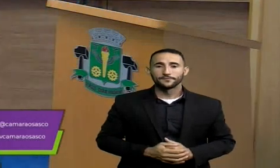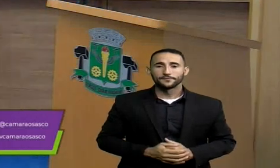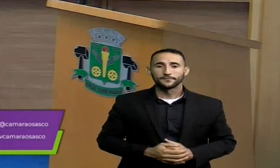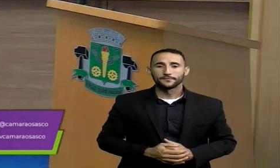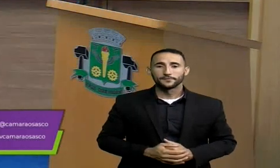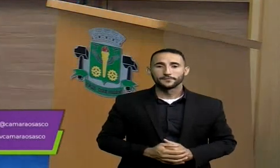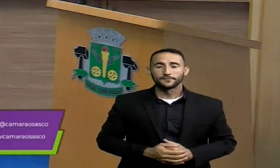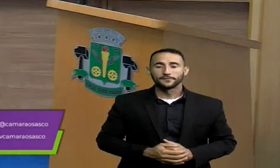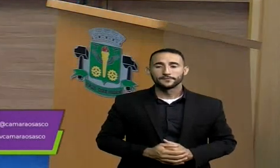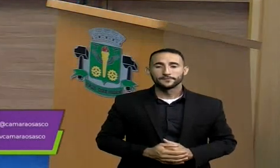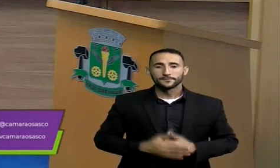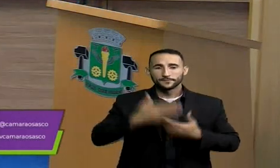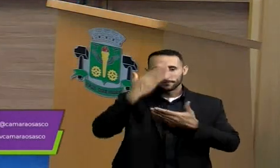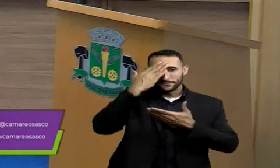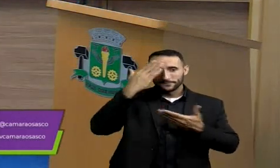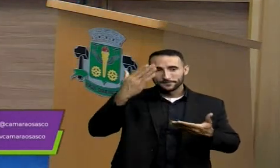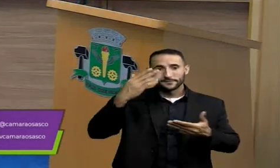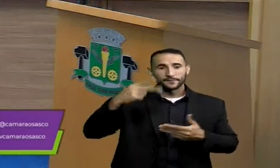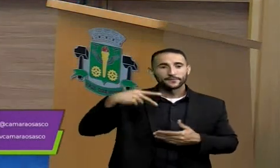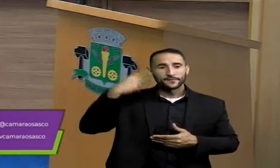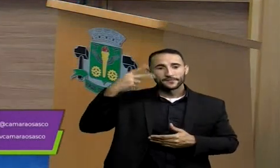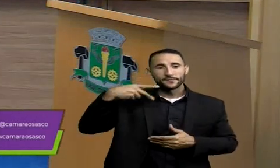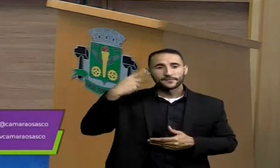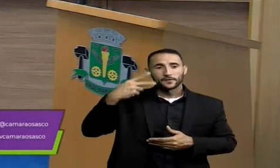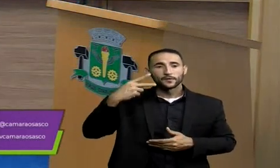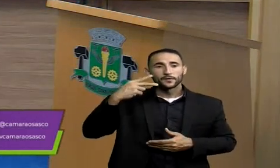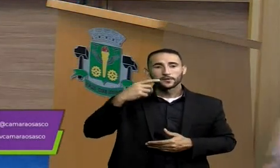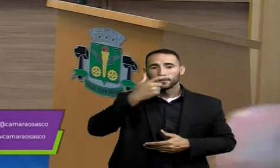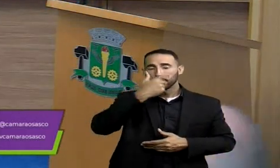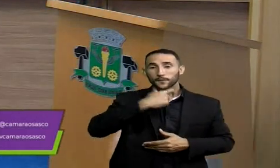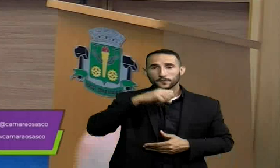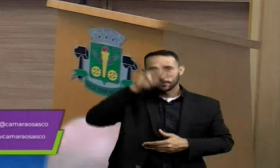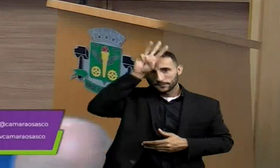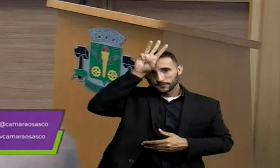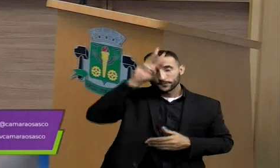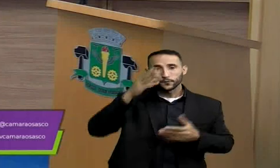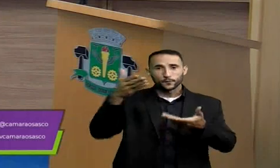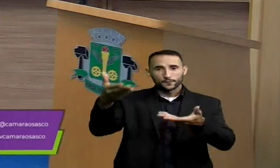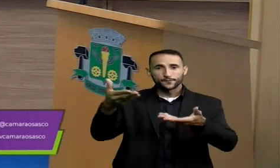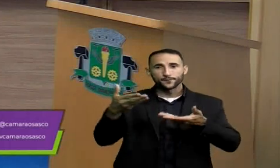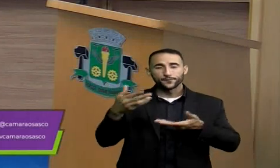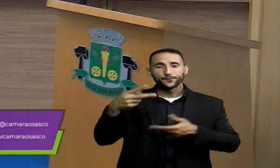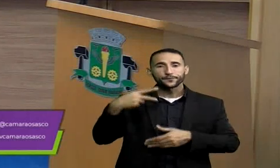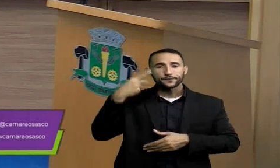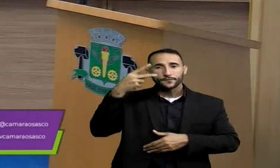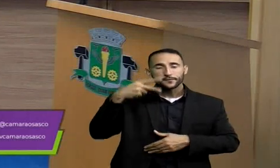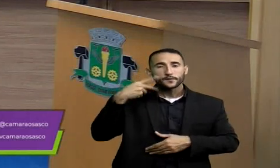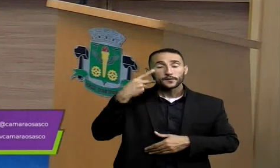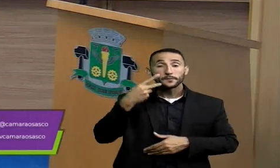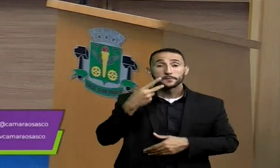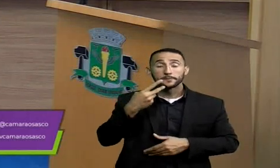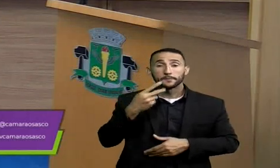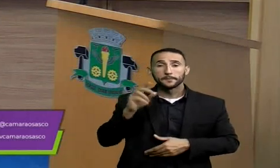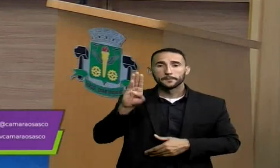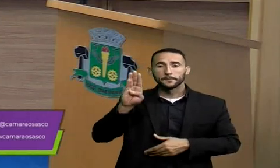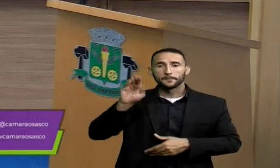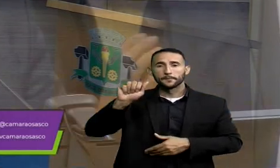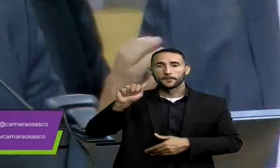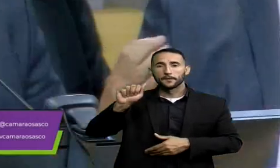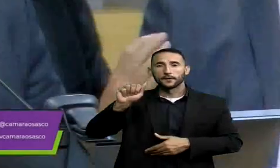oportunidade Obrigado Nobre Vereador Julião convido o Nobre Vereador Batista